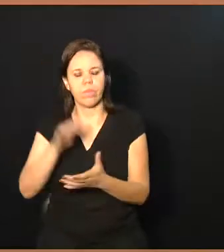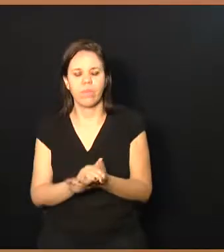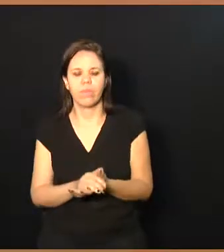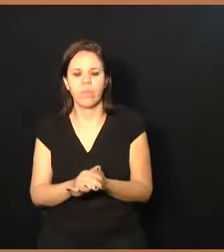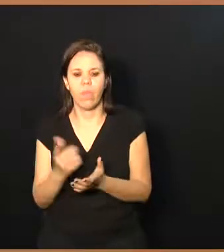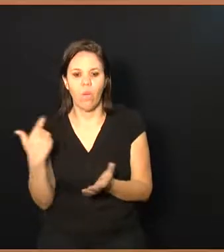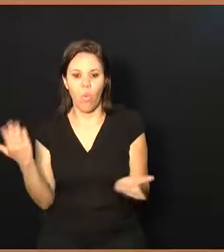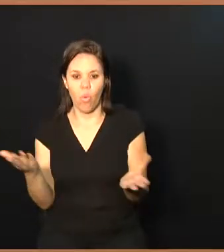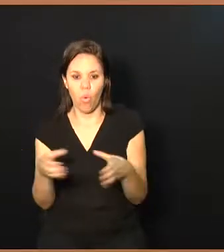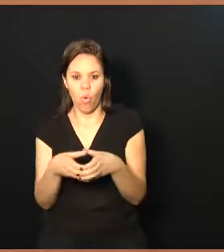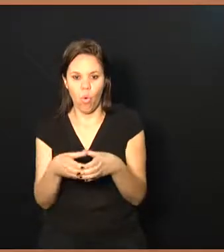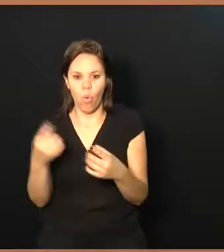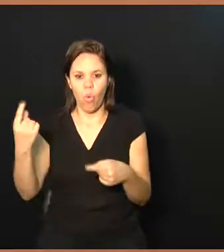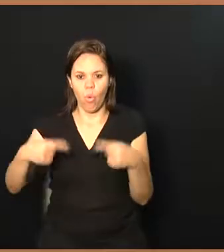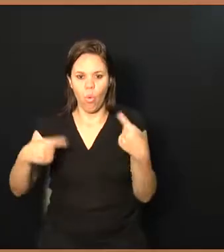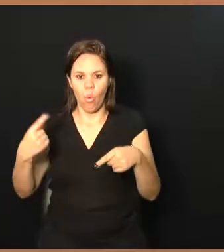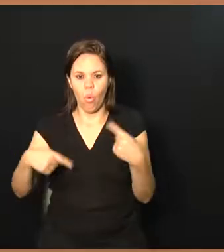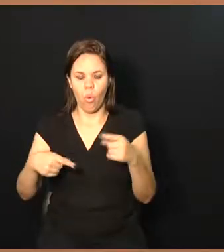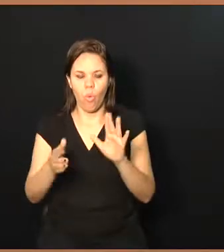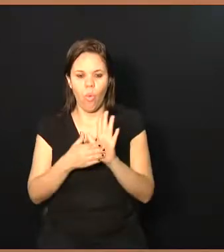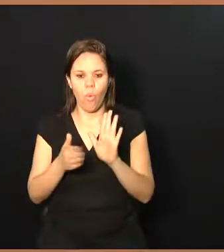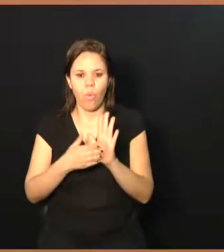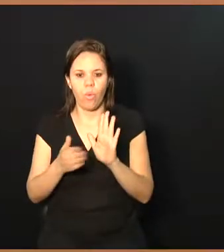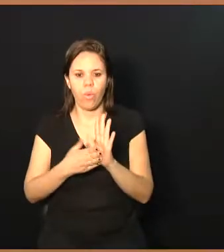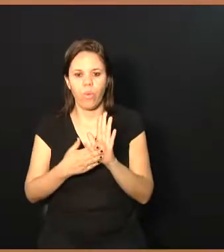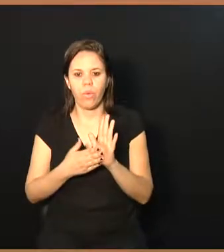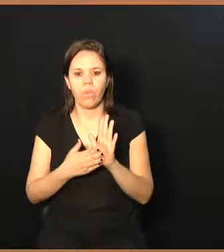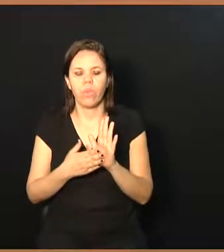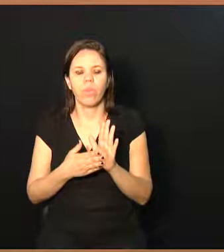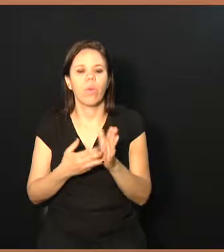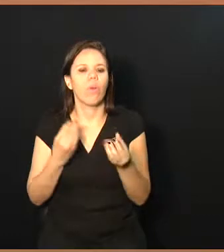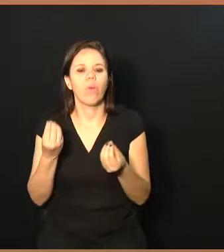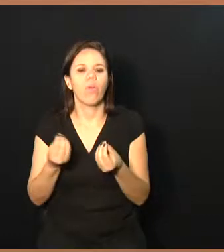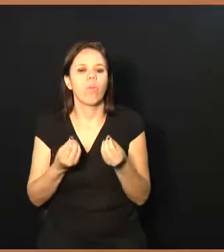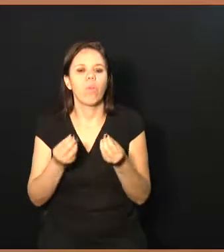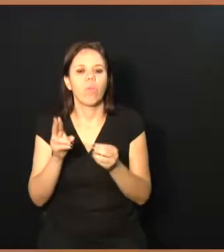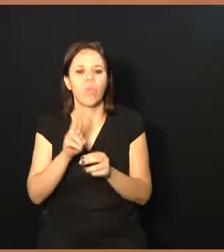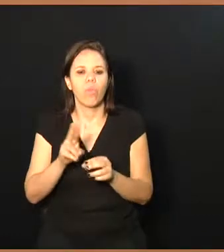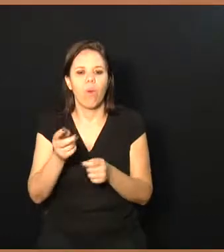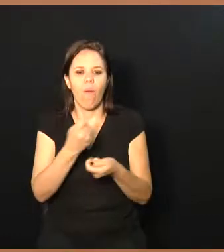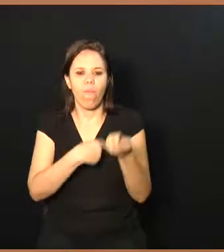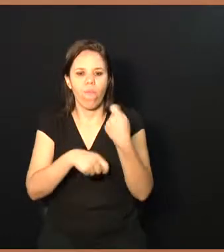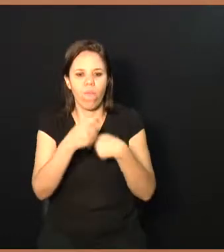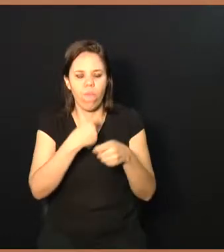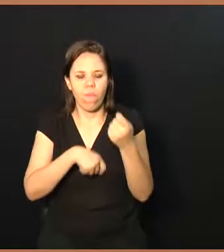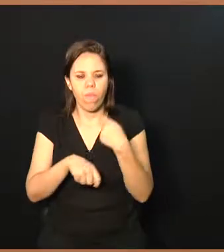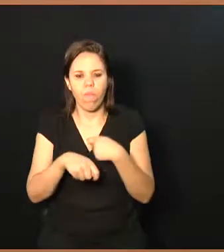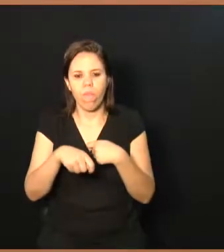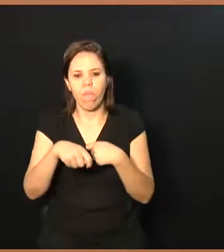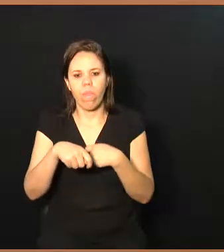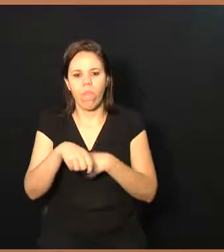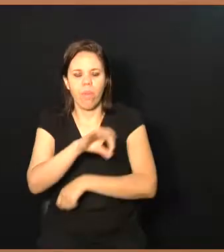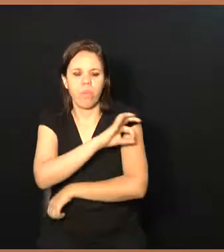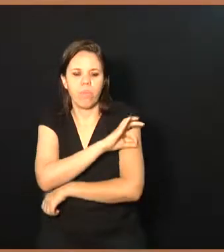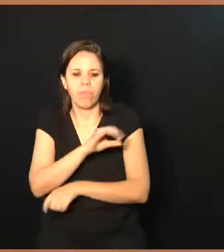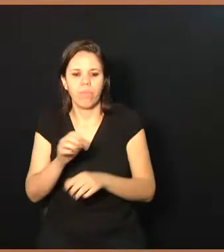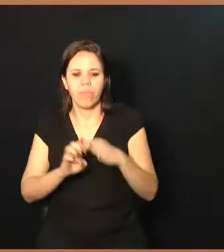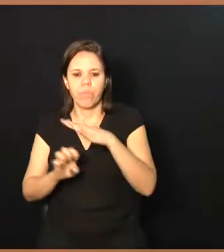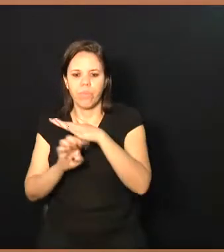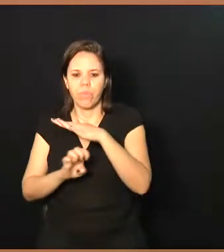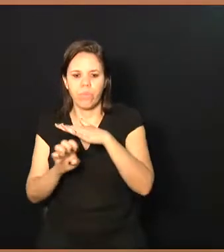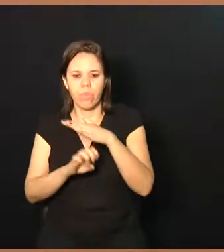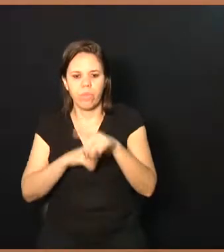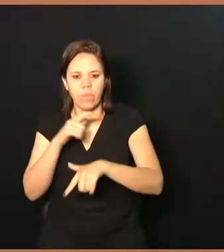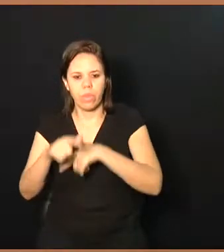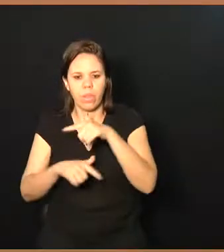comissão hoje vai debater as propostas de simplificação de procedimentos administrativos municipais para empresas que atuam